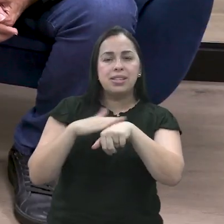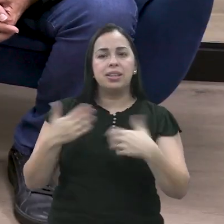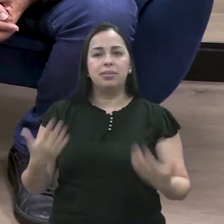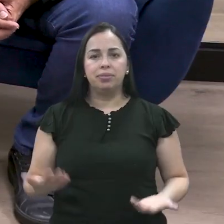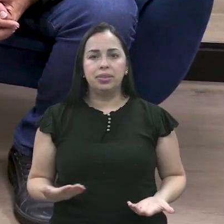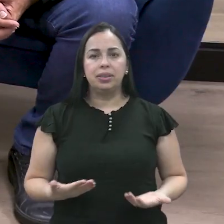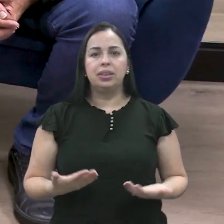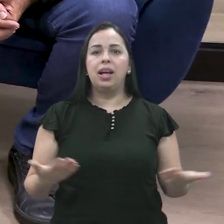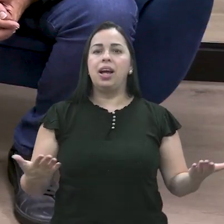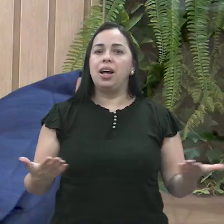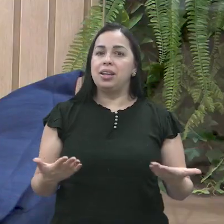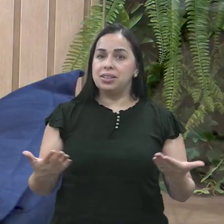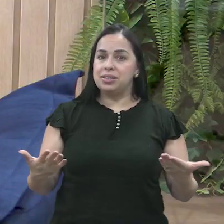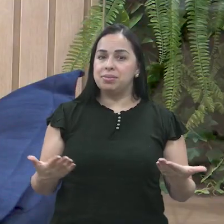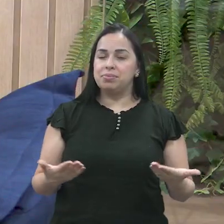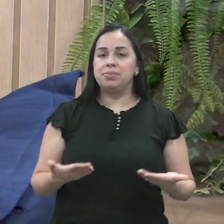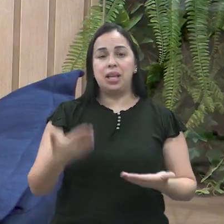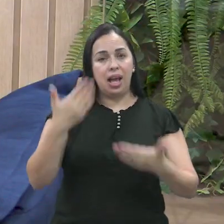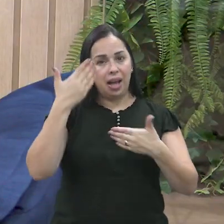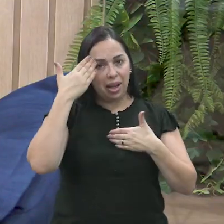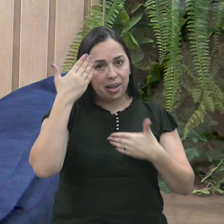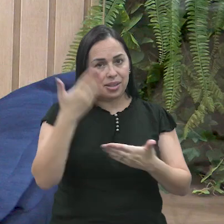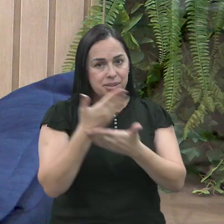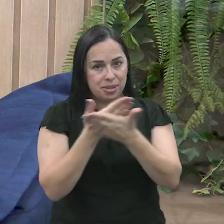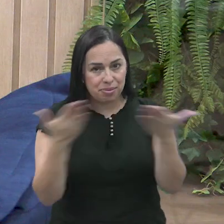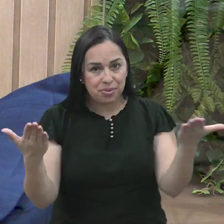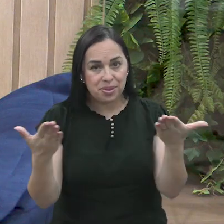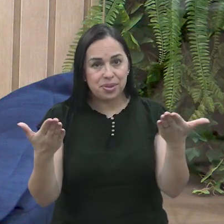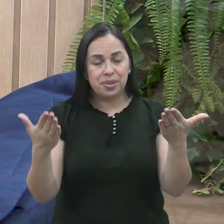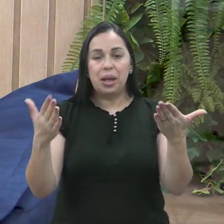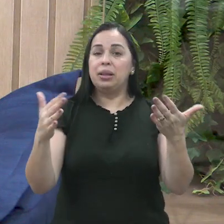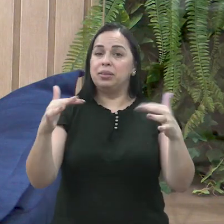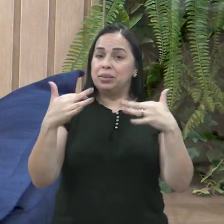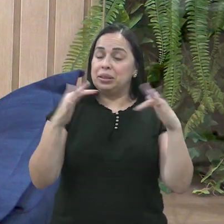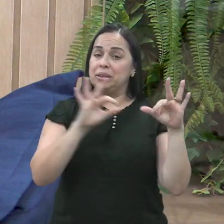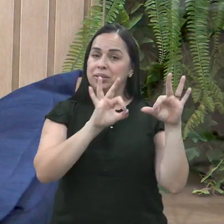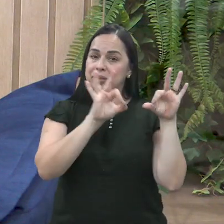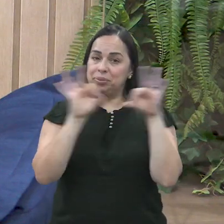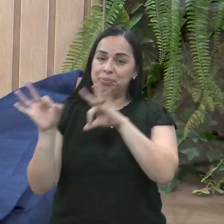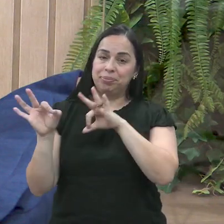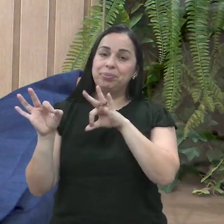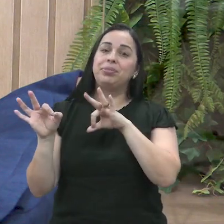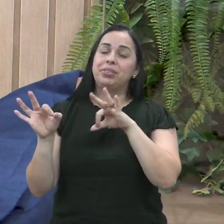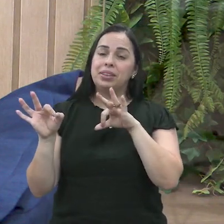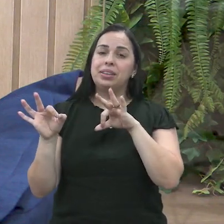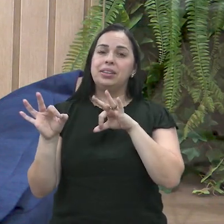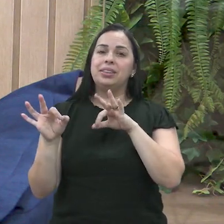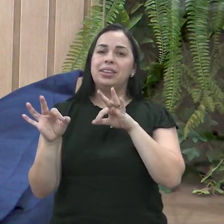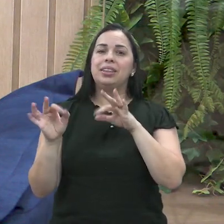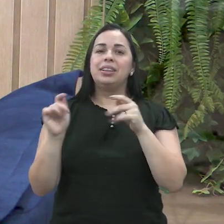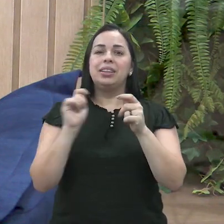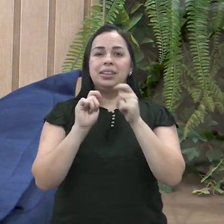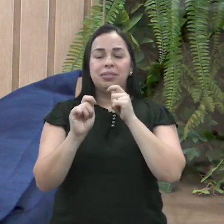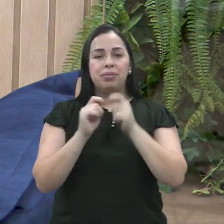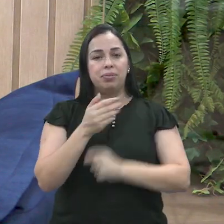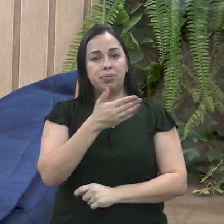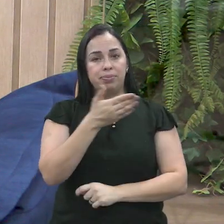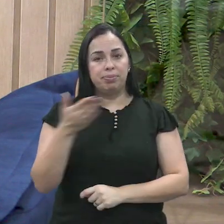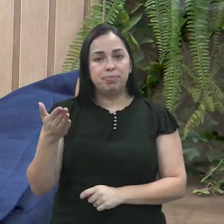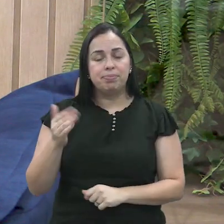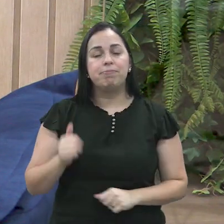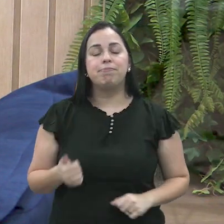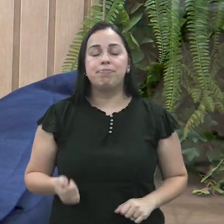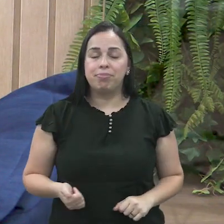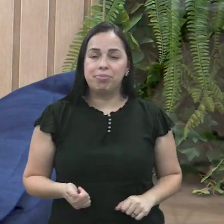Campos. A melhor mensagem é agradecer a você que nos acompanha nesta entrevista,